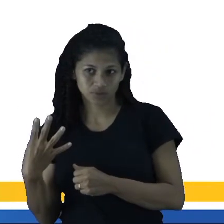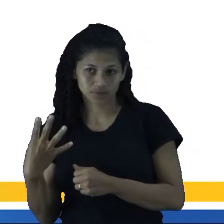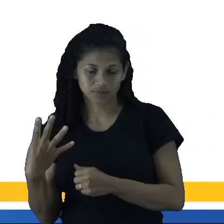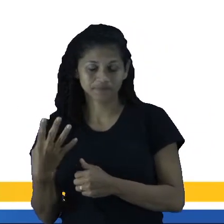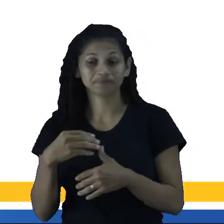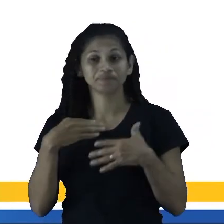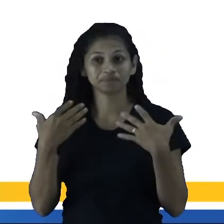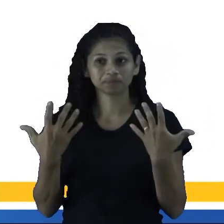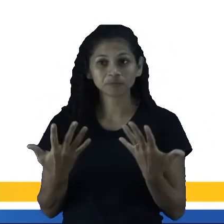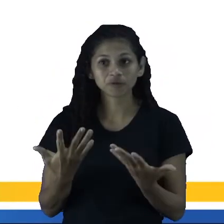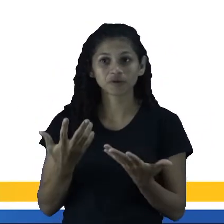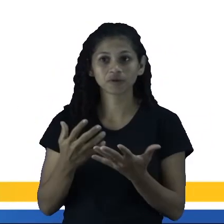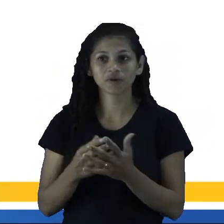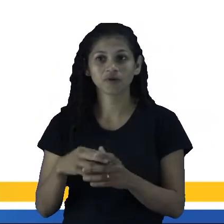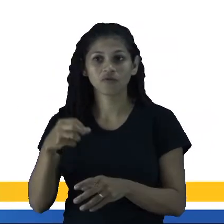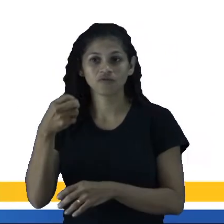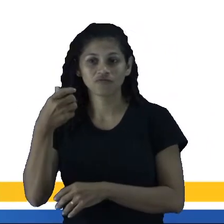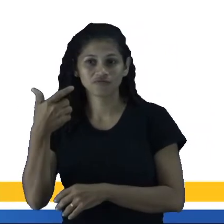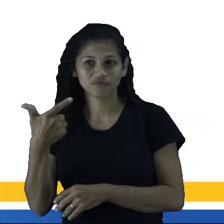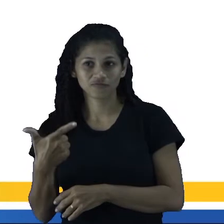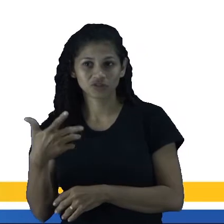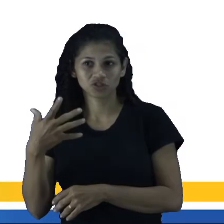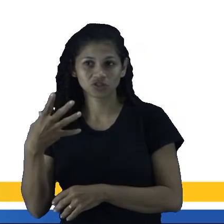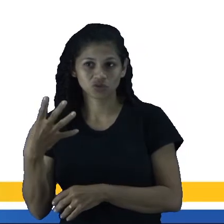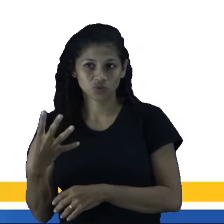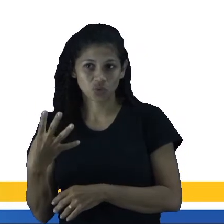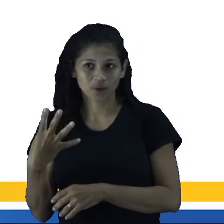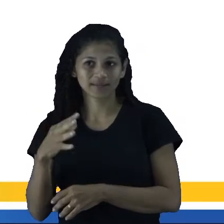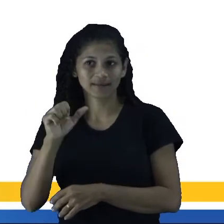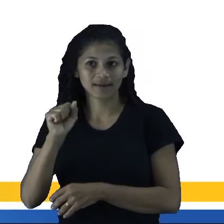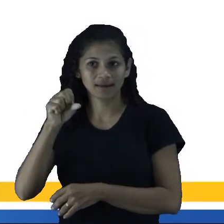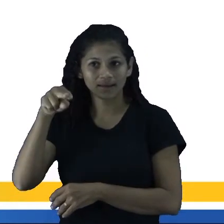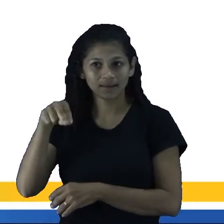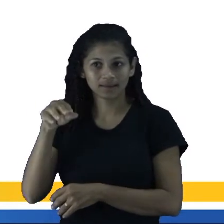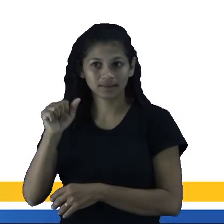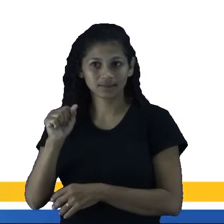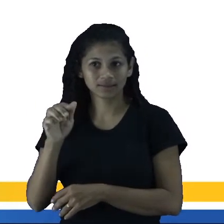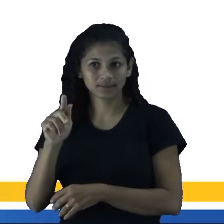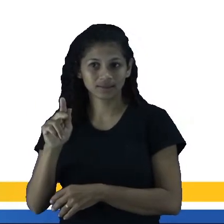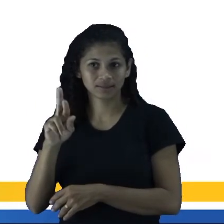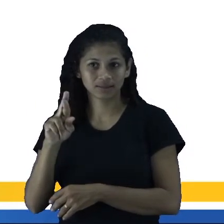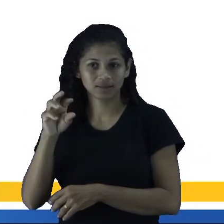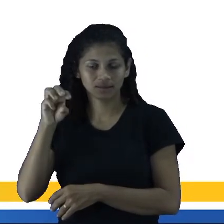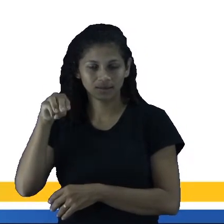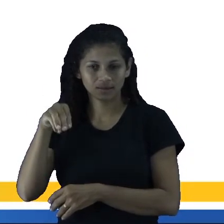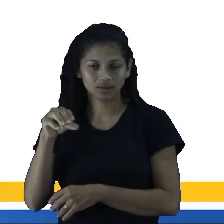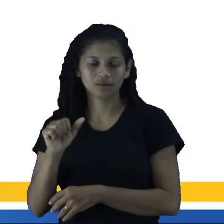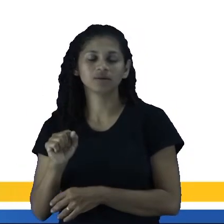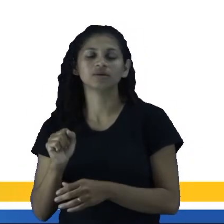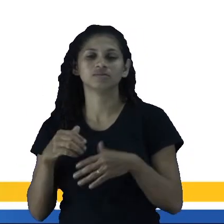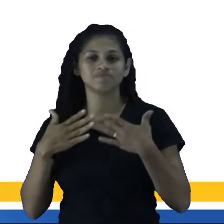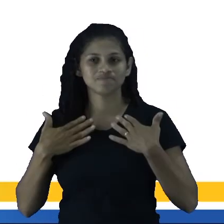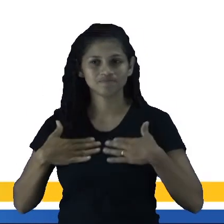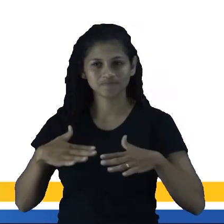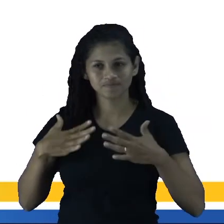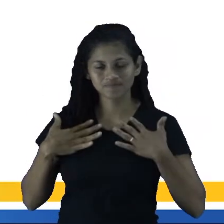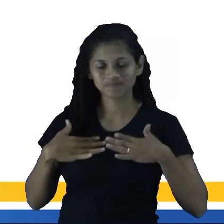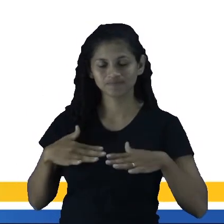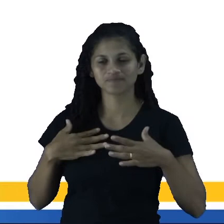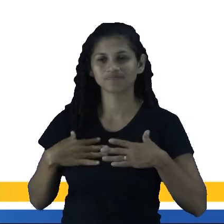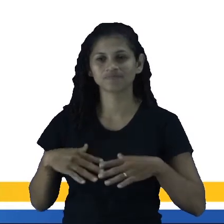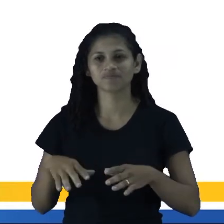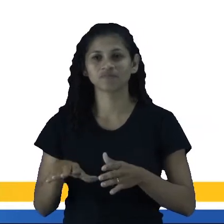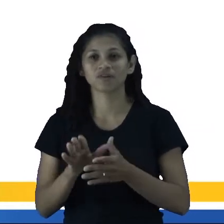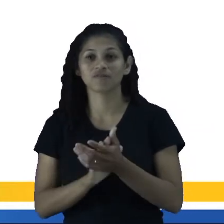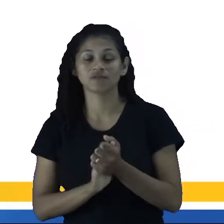existe 24 anagramas da palavra função, iniciado com F e terminados com O. Tranquilo? Vamos ver